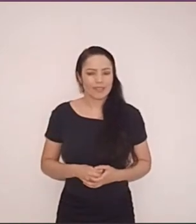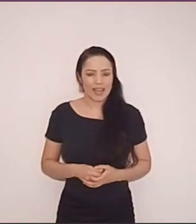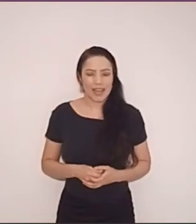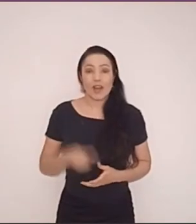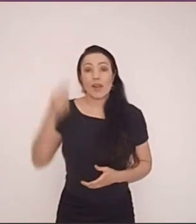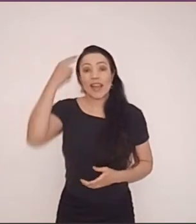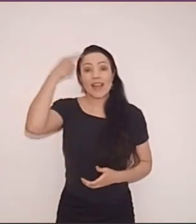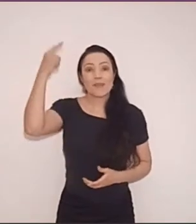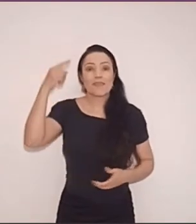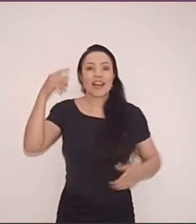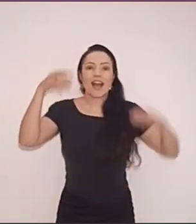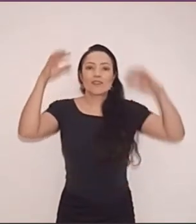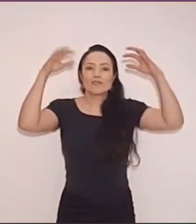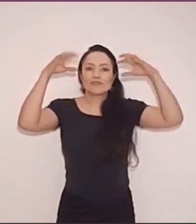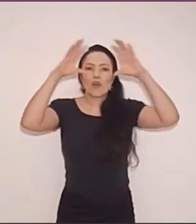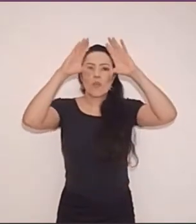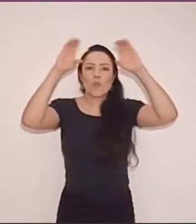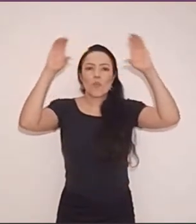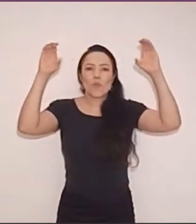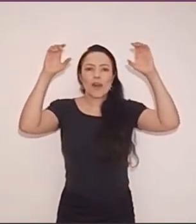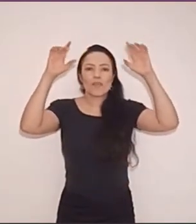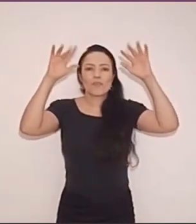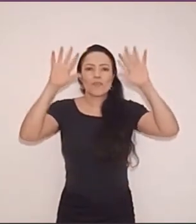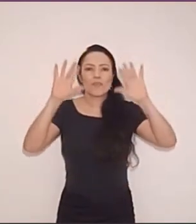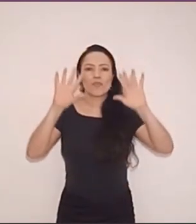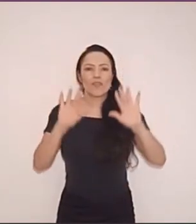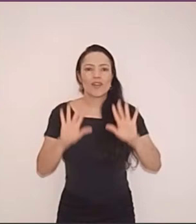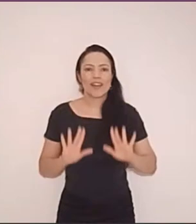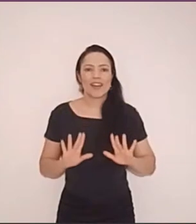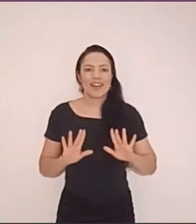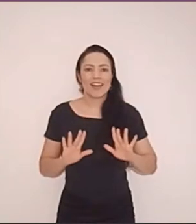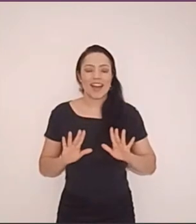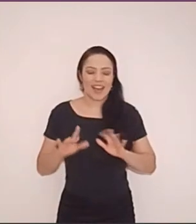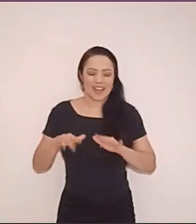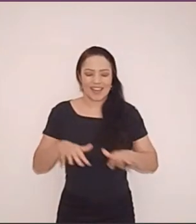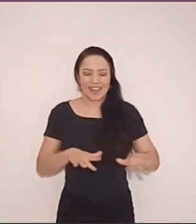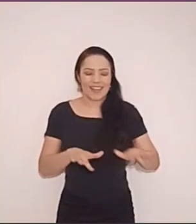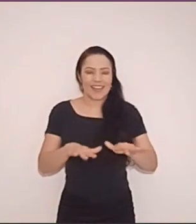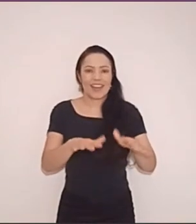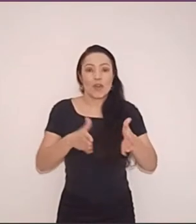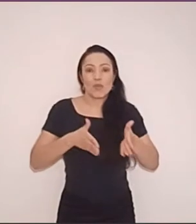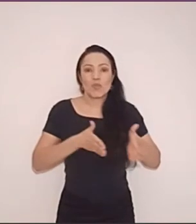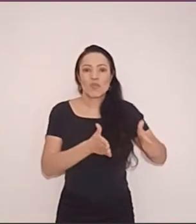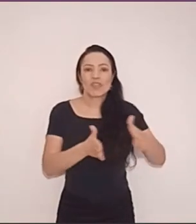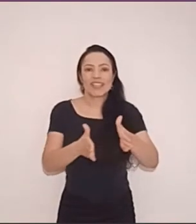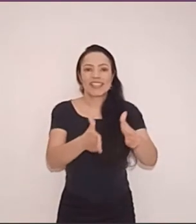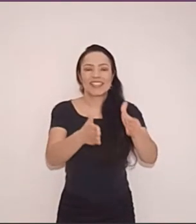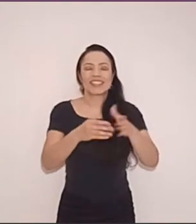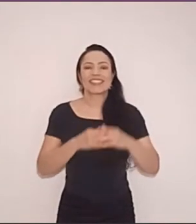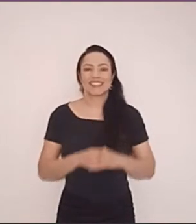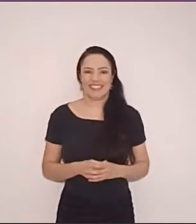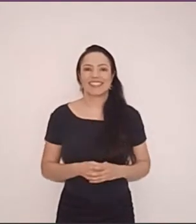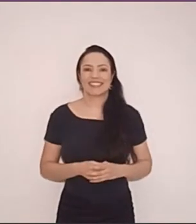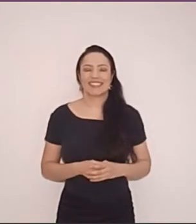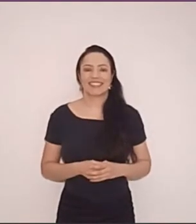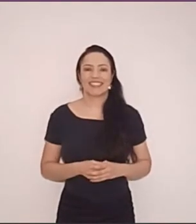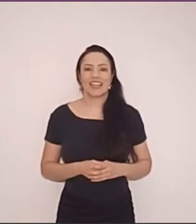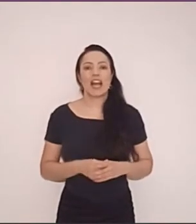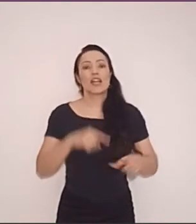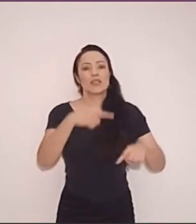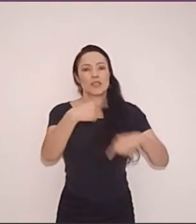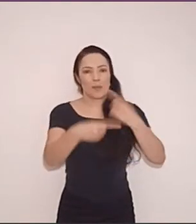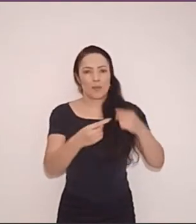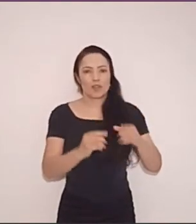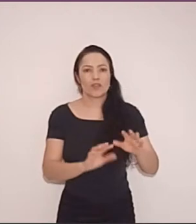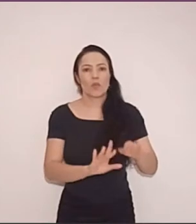pedaço nuvem as Águas Doces dos rios aqui é para fora e atravessa o